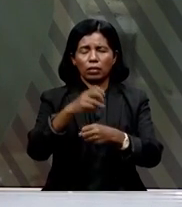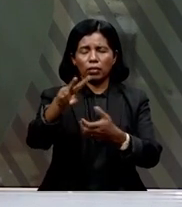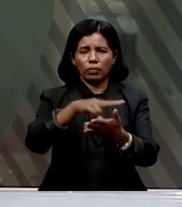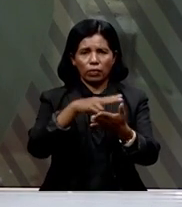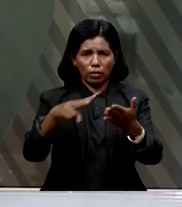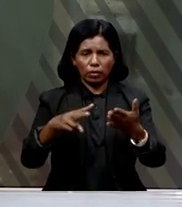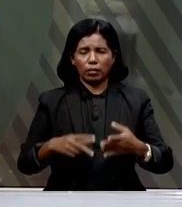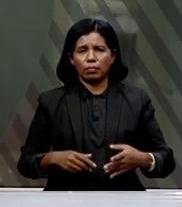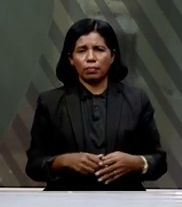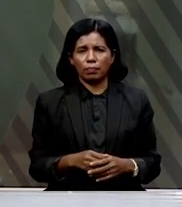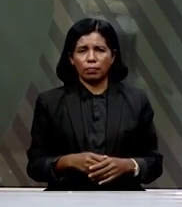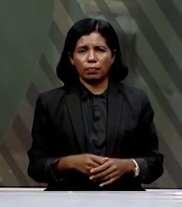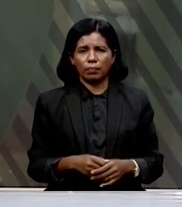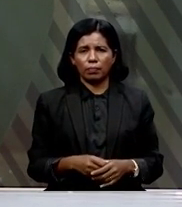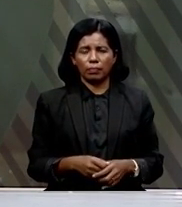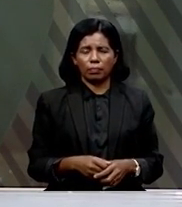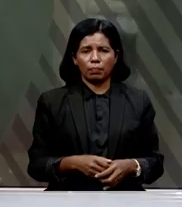violência.